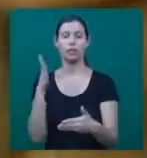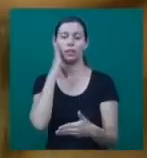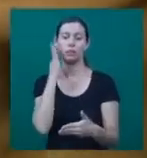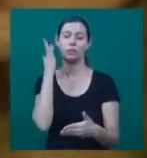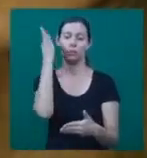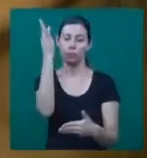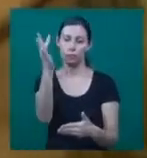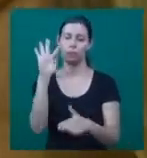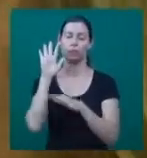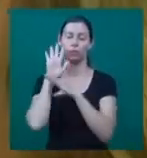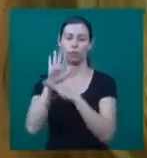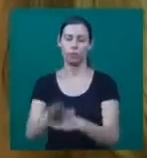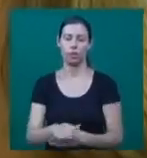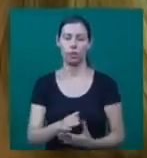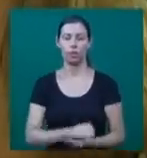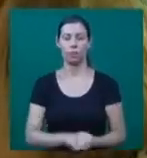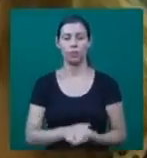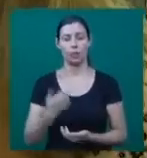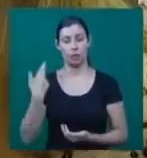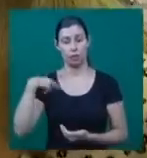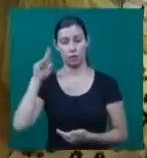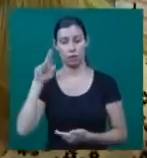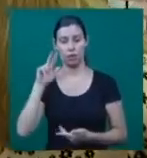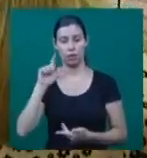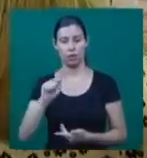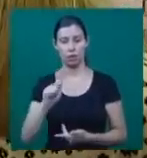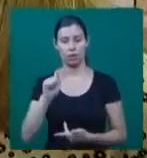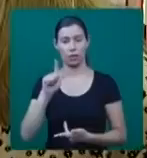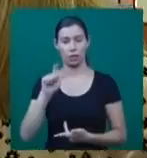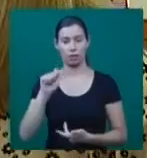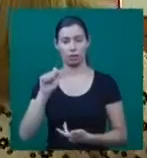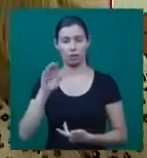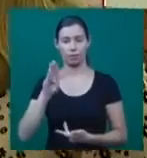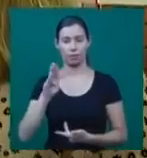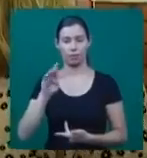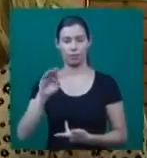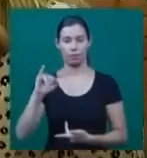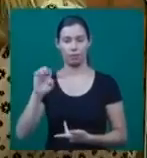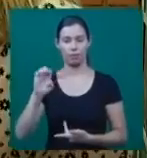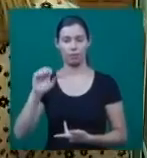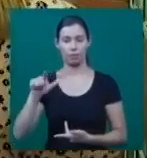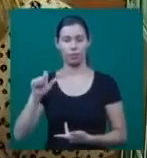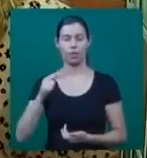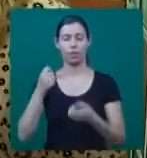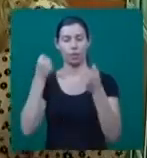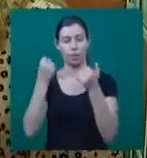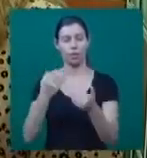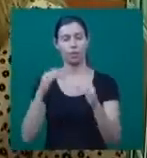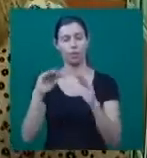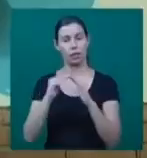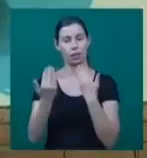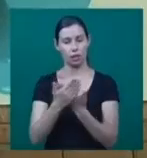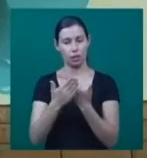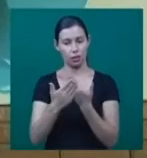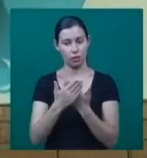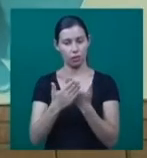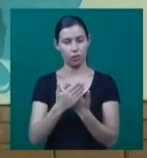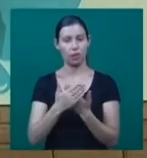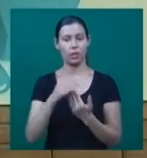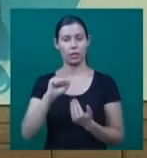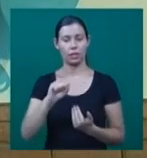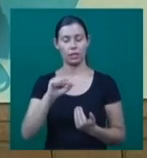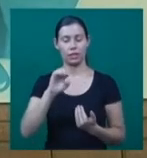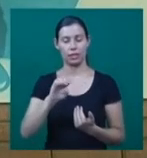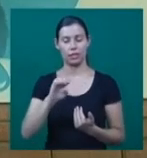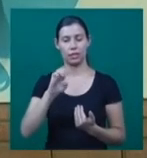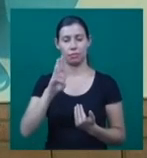diretora Gabriela conta que a Escola Municipal Sebastião Rangel, em Tapuirama, aceitou o convite do projeto para disseminar